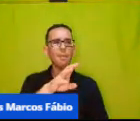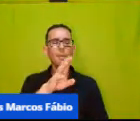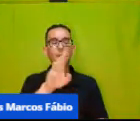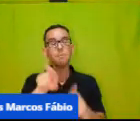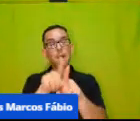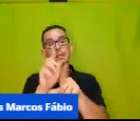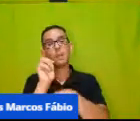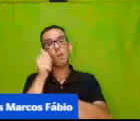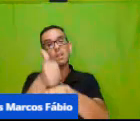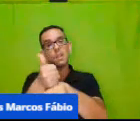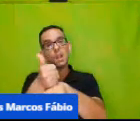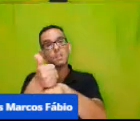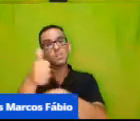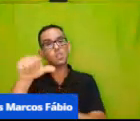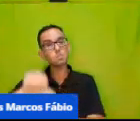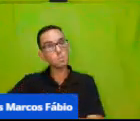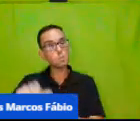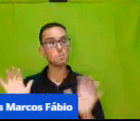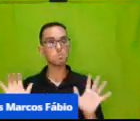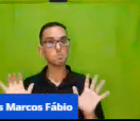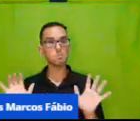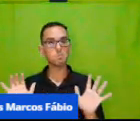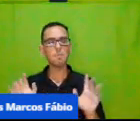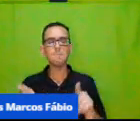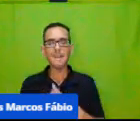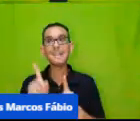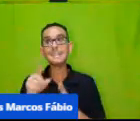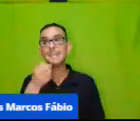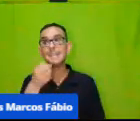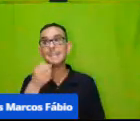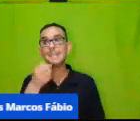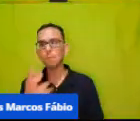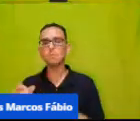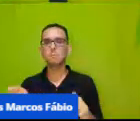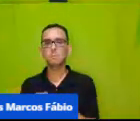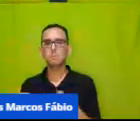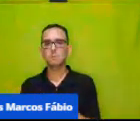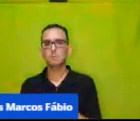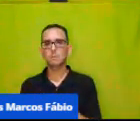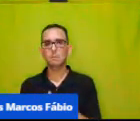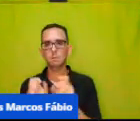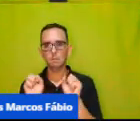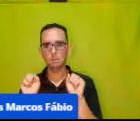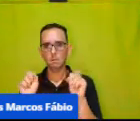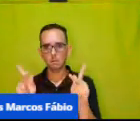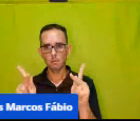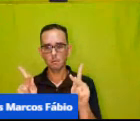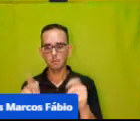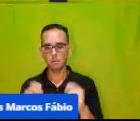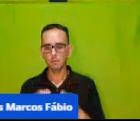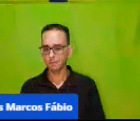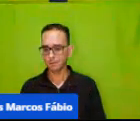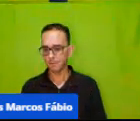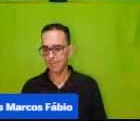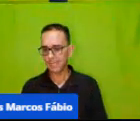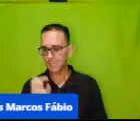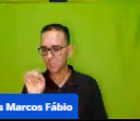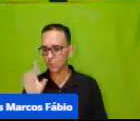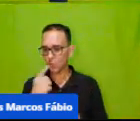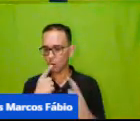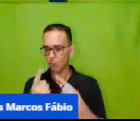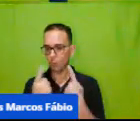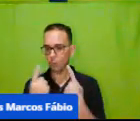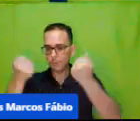diminui, mas é um ponto positivo também. Tá ok? Era só esse o meu comentário, né?